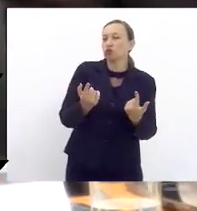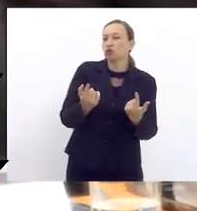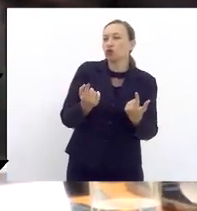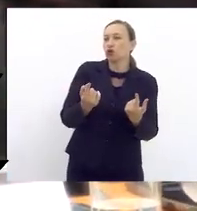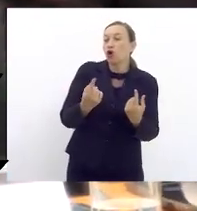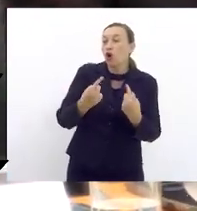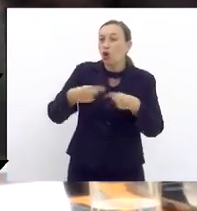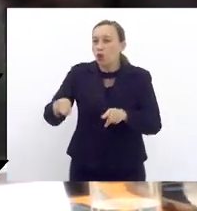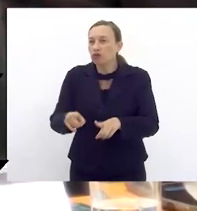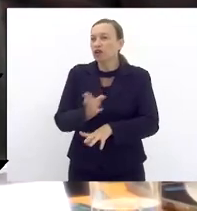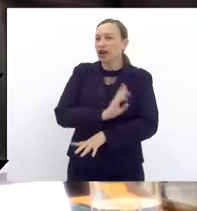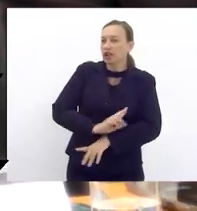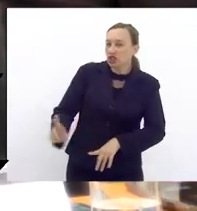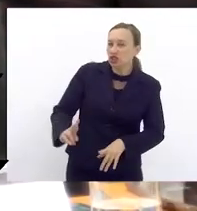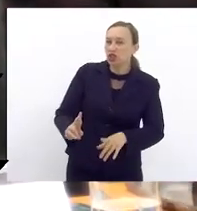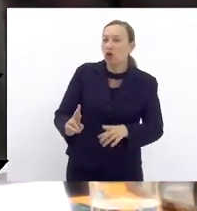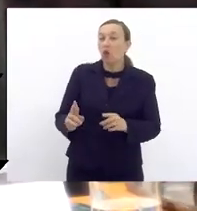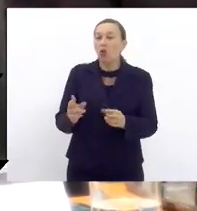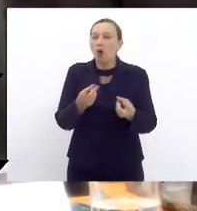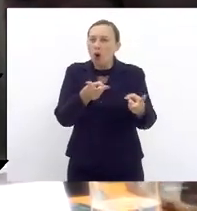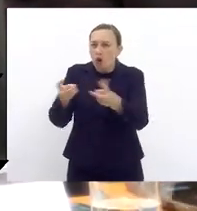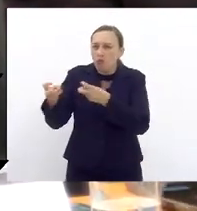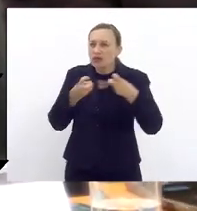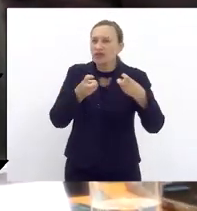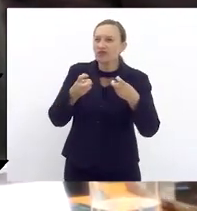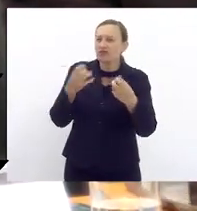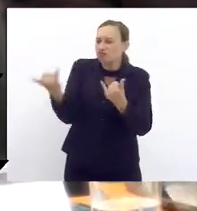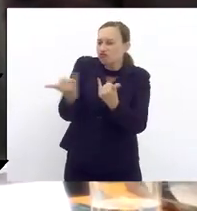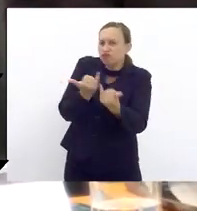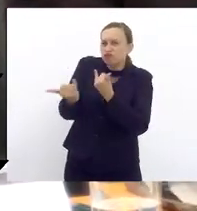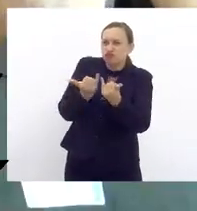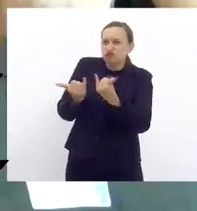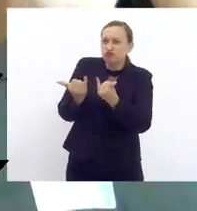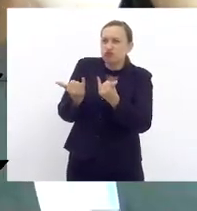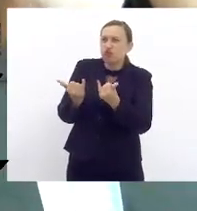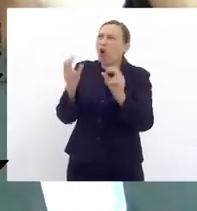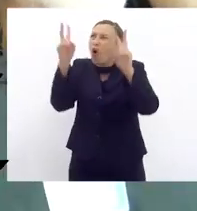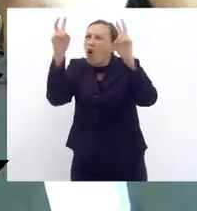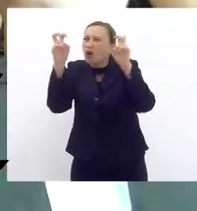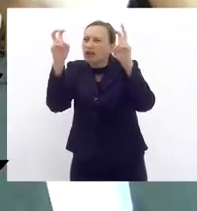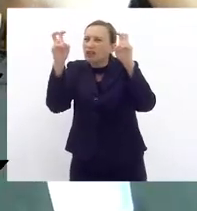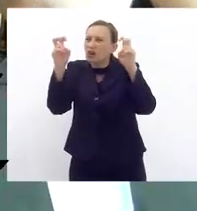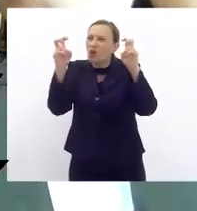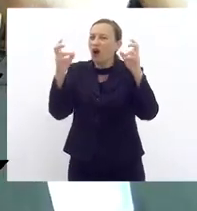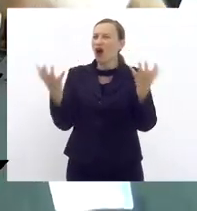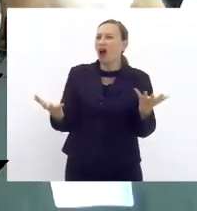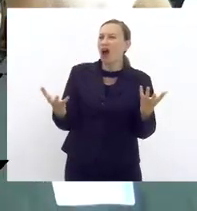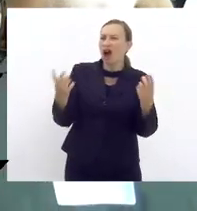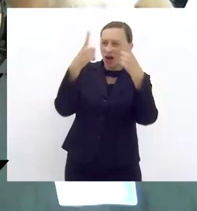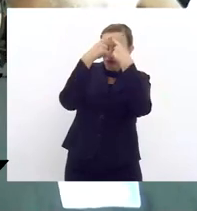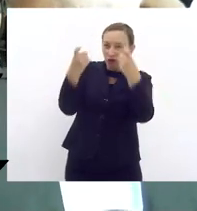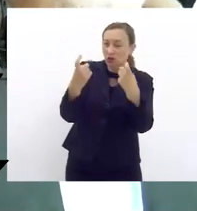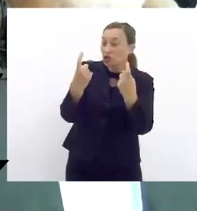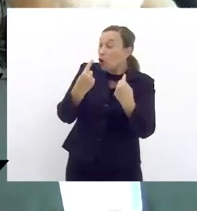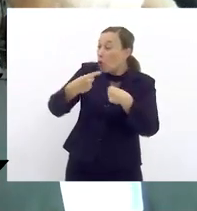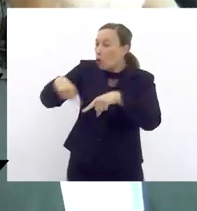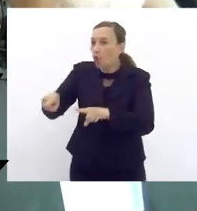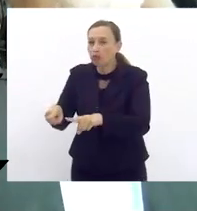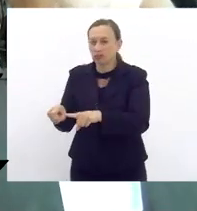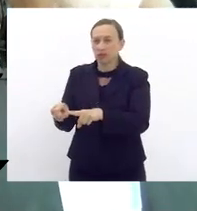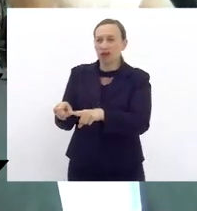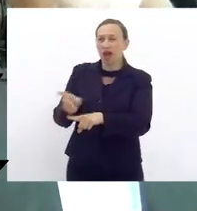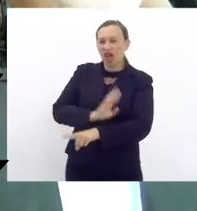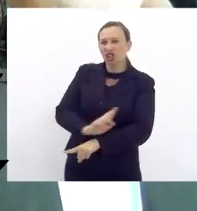cada vez mais alarmantes com relação à violência é contra as religiões de matriz